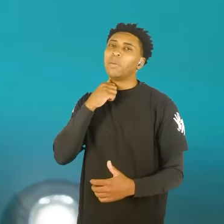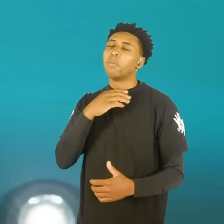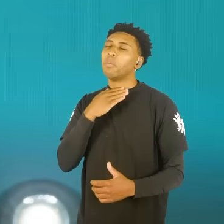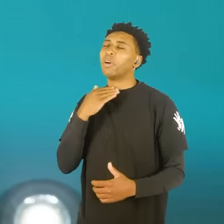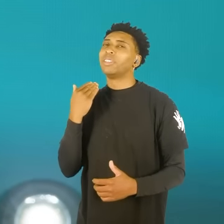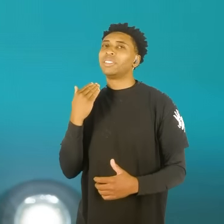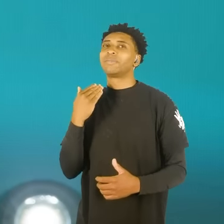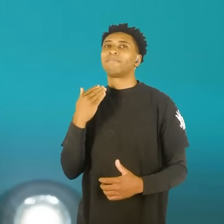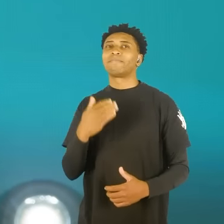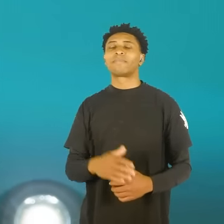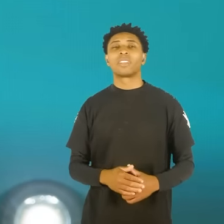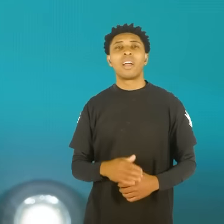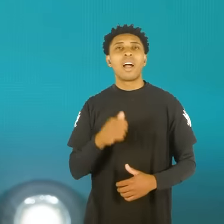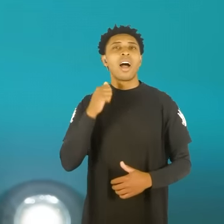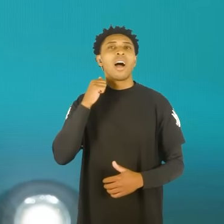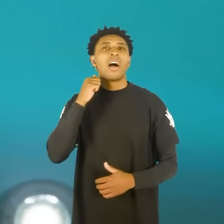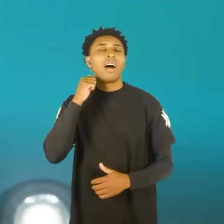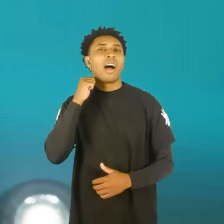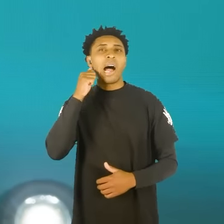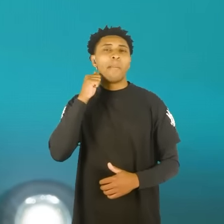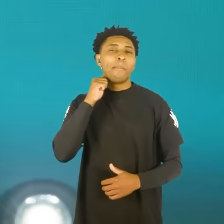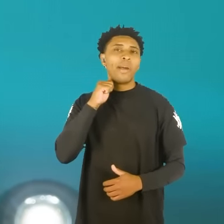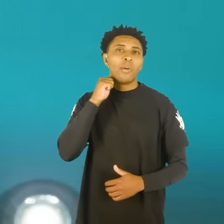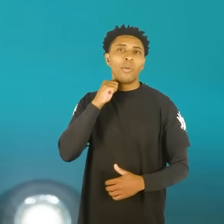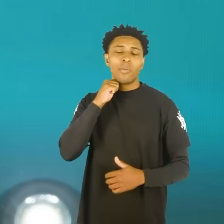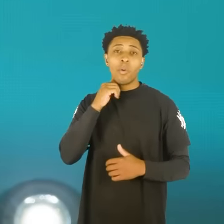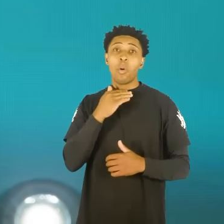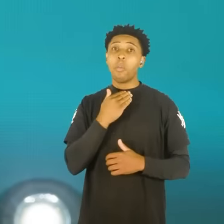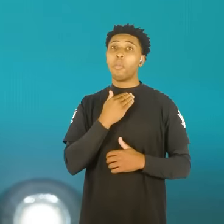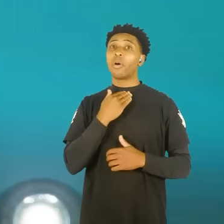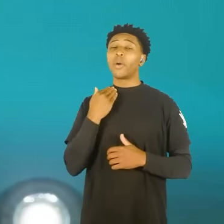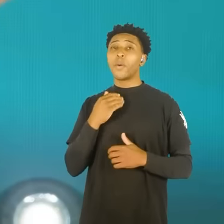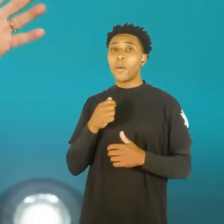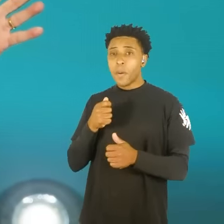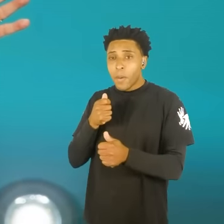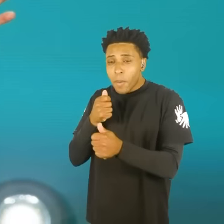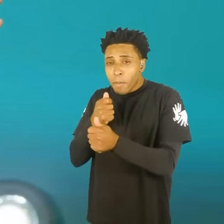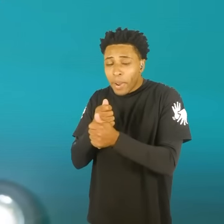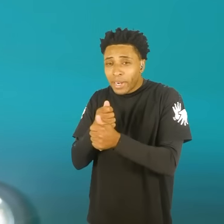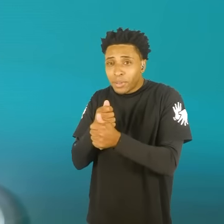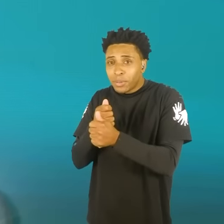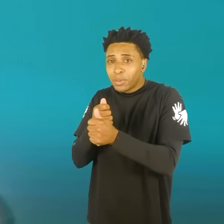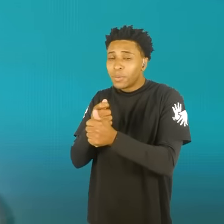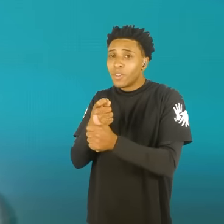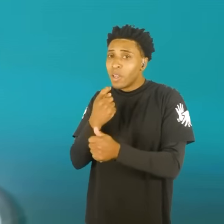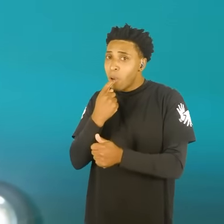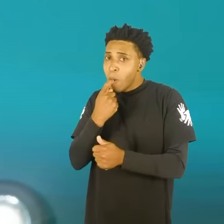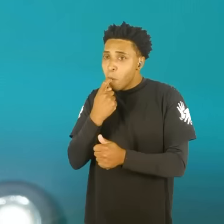Abel morreu aproximadamente 1,5 km de Damasco. Quanto tempo?